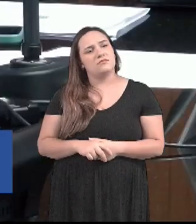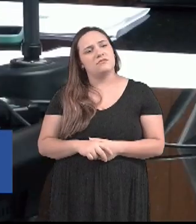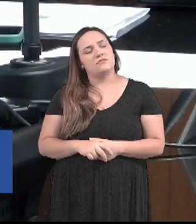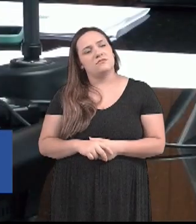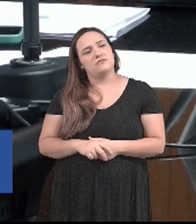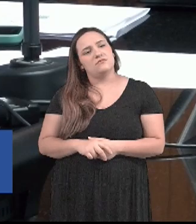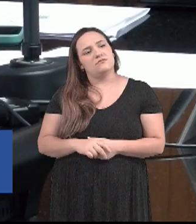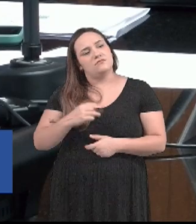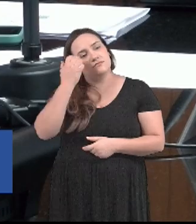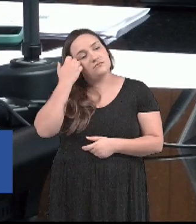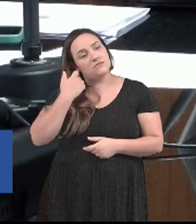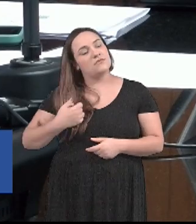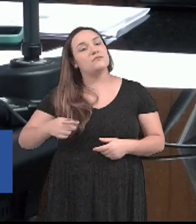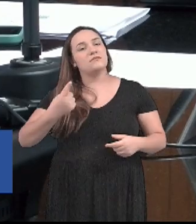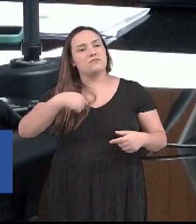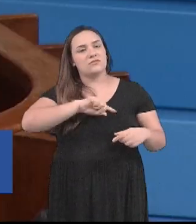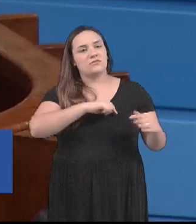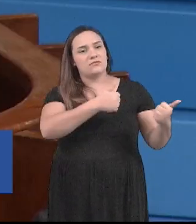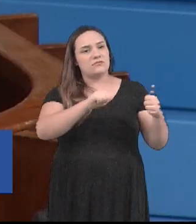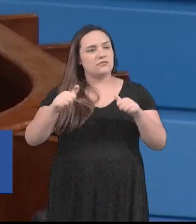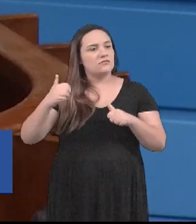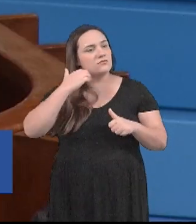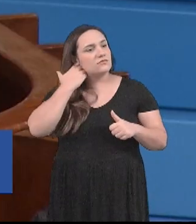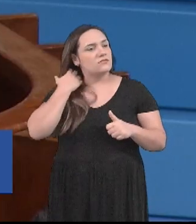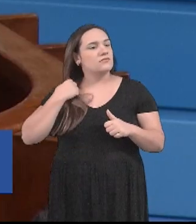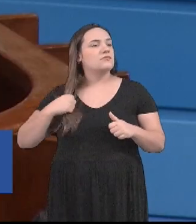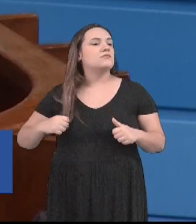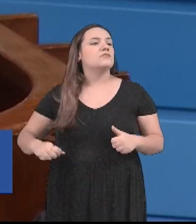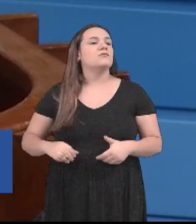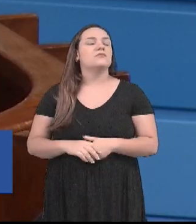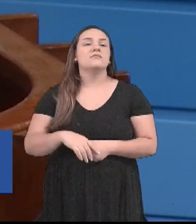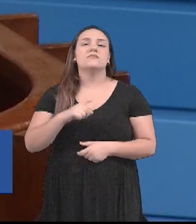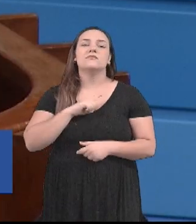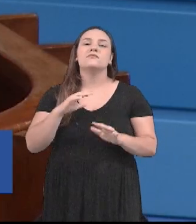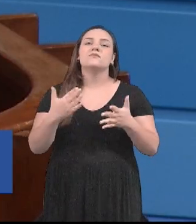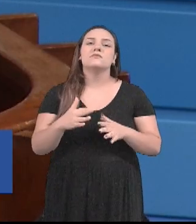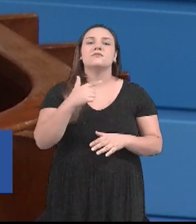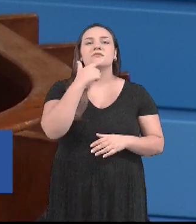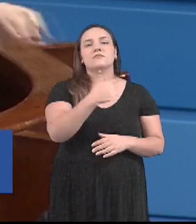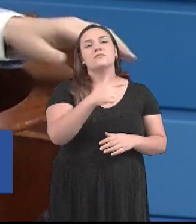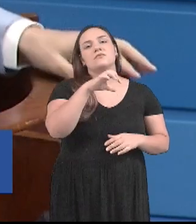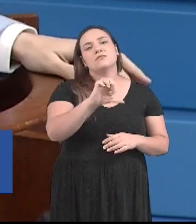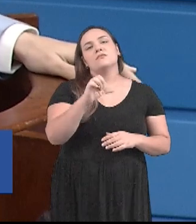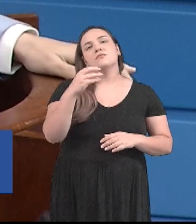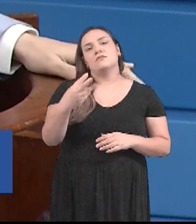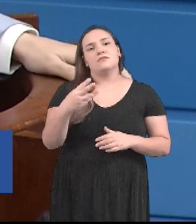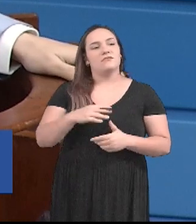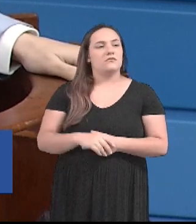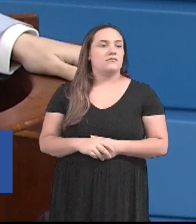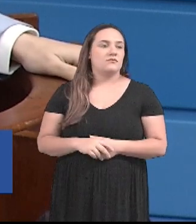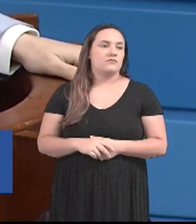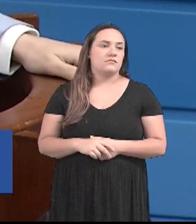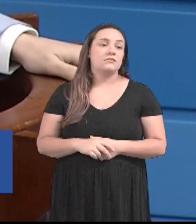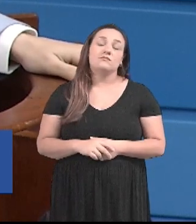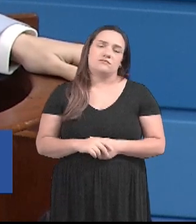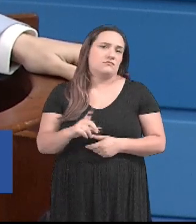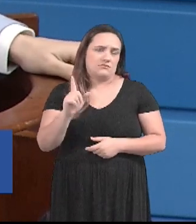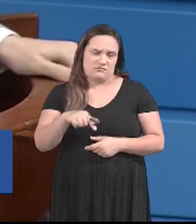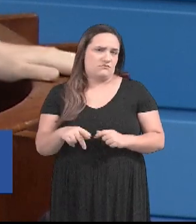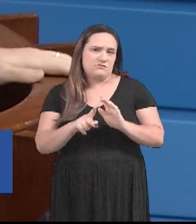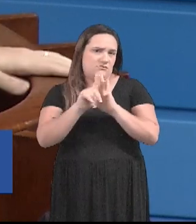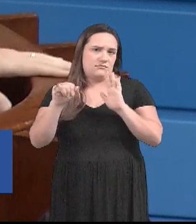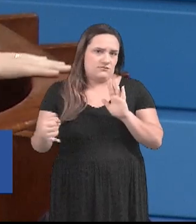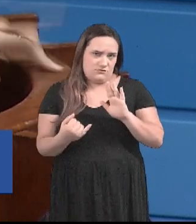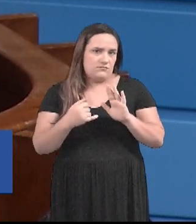que nós apuramos, o fisco colocou que existem 293, nas matérias